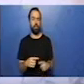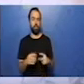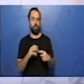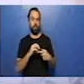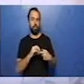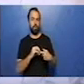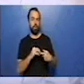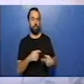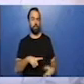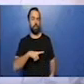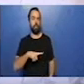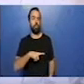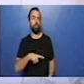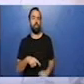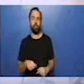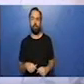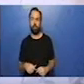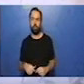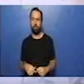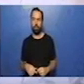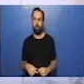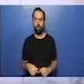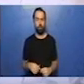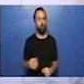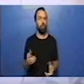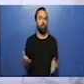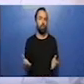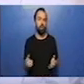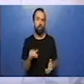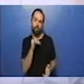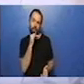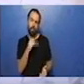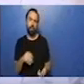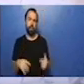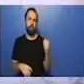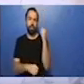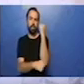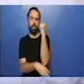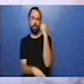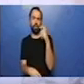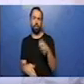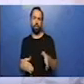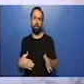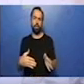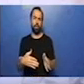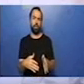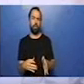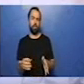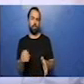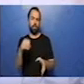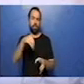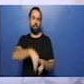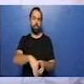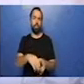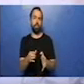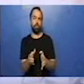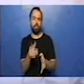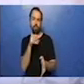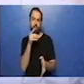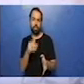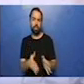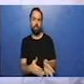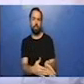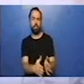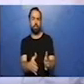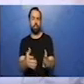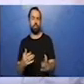essas fezes contaminadas por esses protozoários atinjam um rio ou uma horta, por exemplo, contamine esses alimentos ou essa bebida,